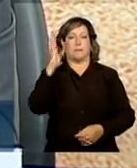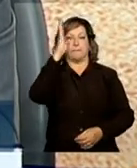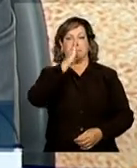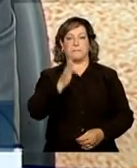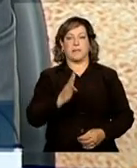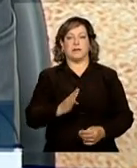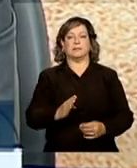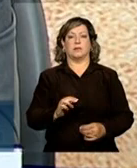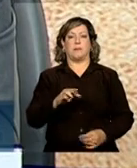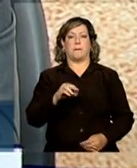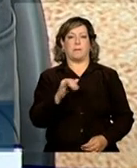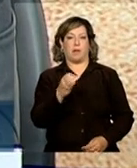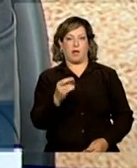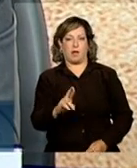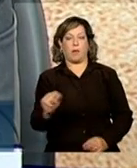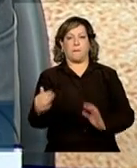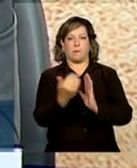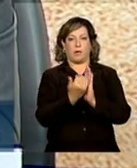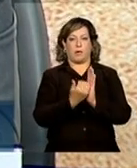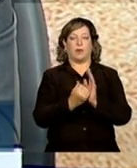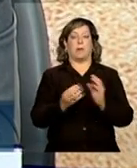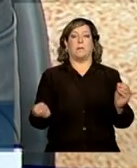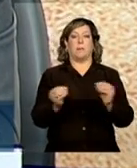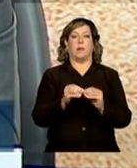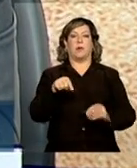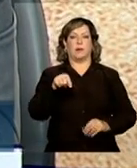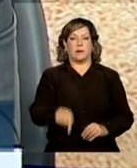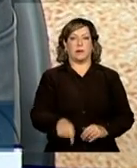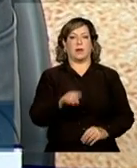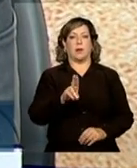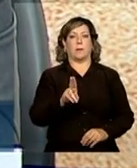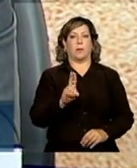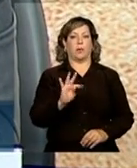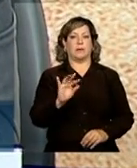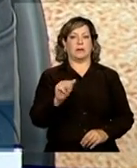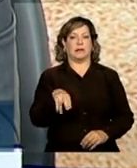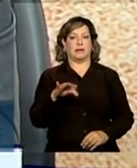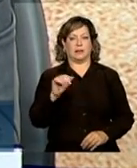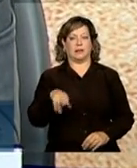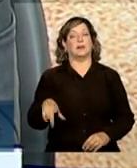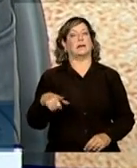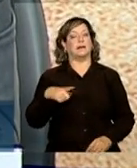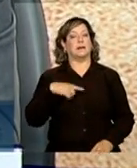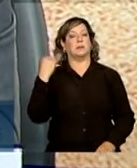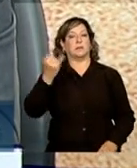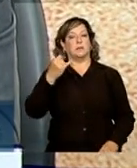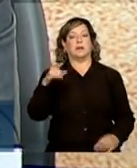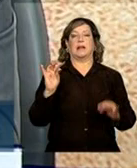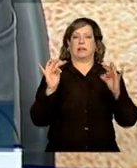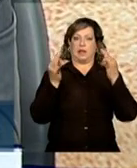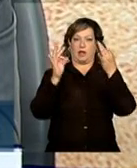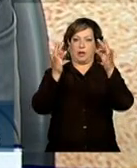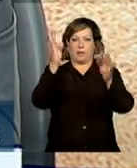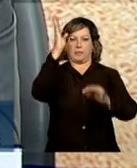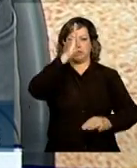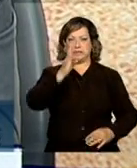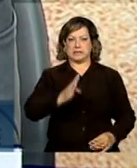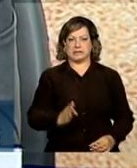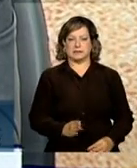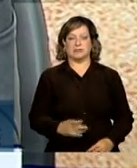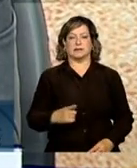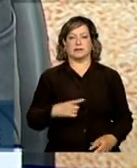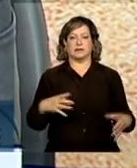que coloca um instituto eh que é que tem a marca aí da tecnologia brasileira eh na